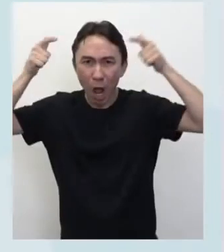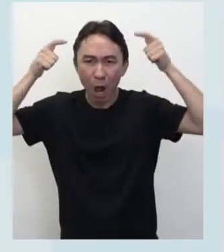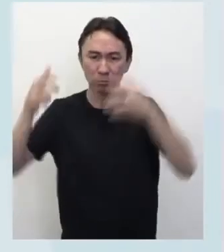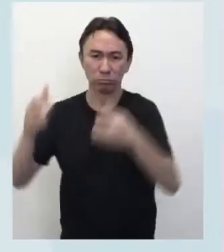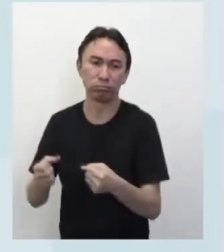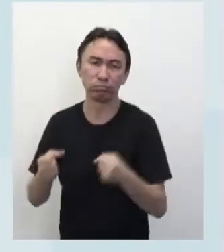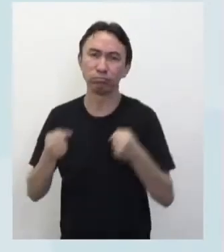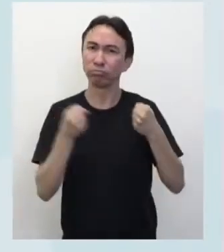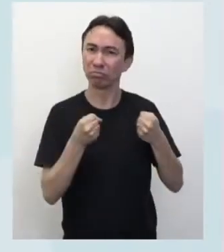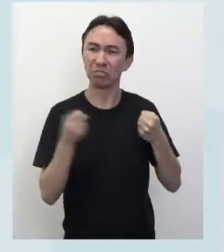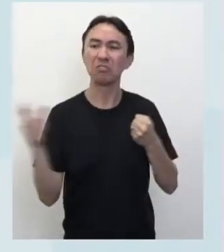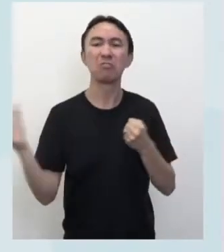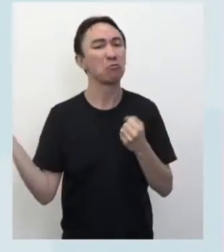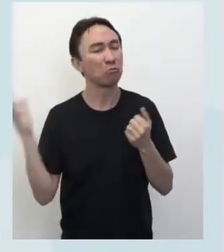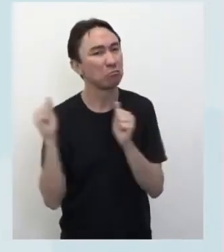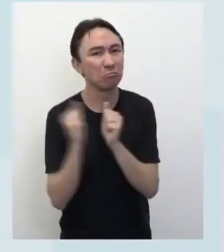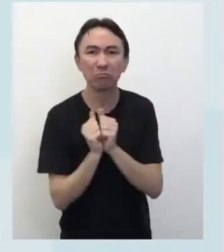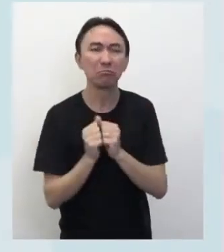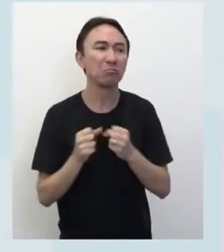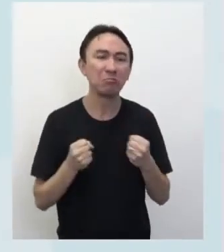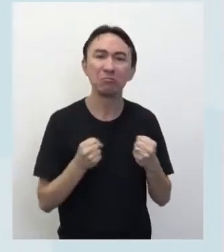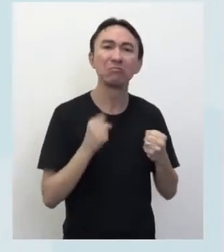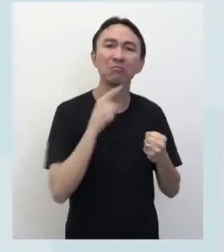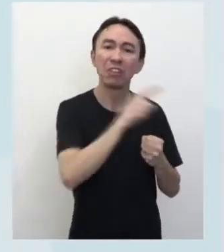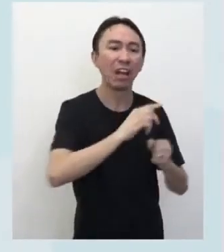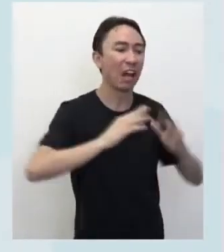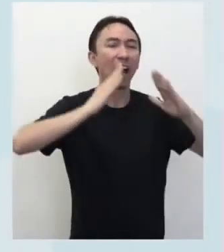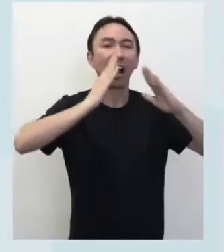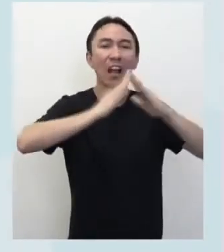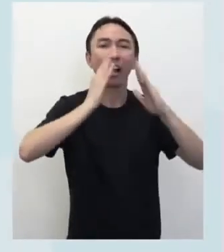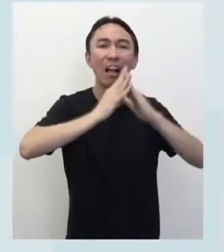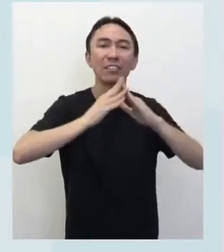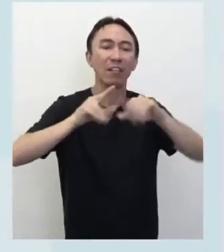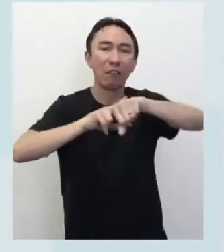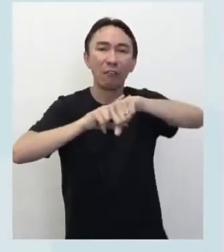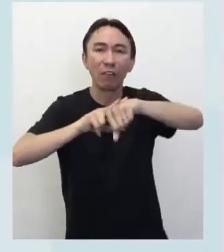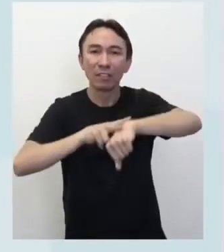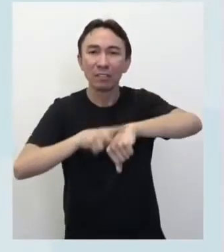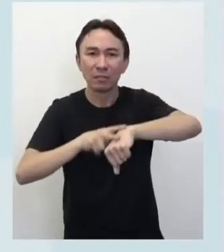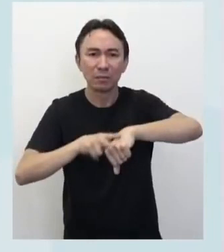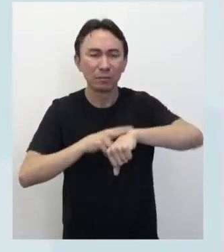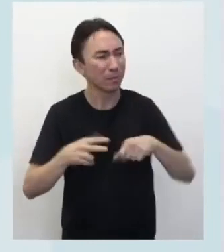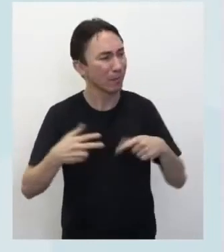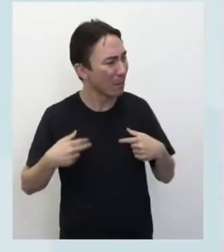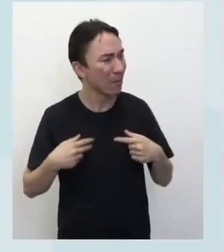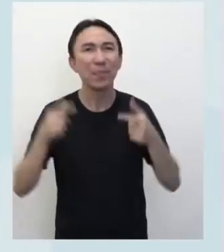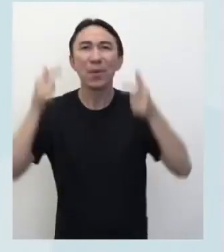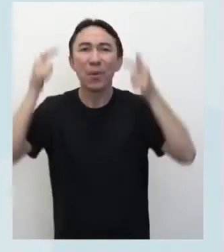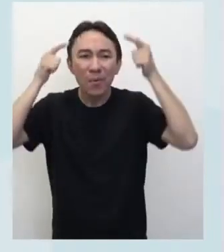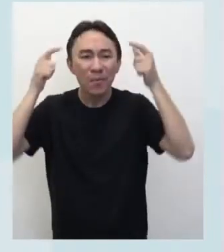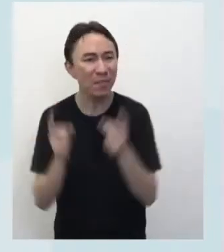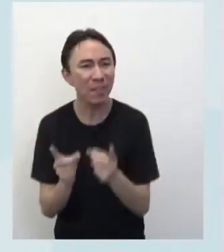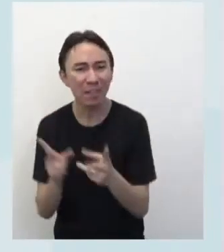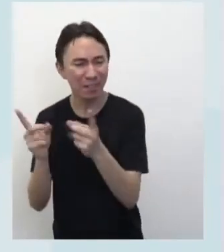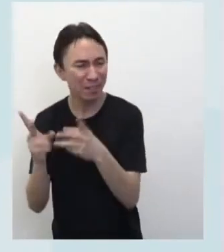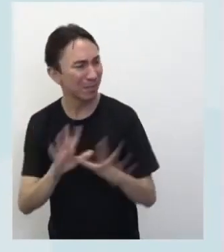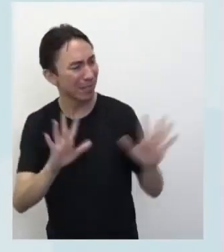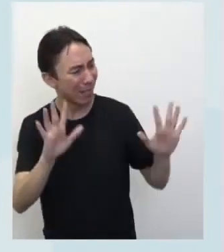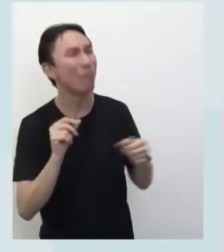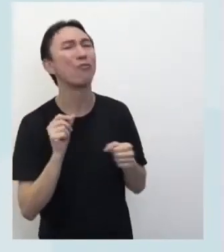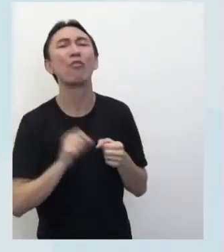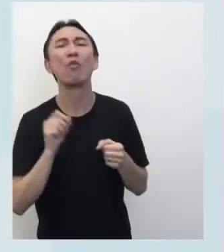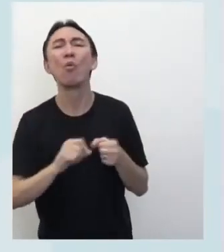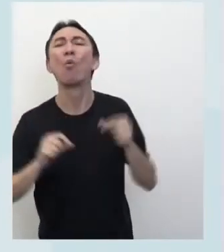uma visitinha à Casa Verde. E o moço que vende chapéus falando assim, mas o que eu